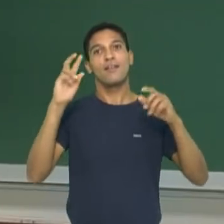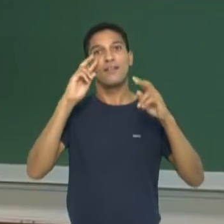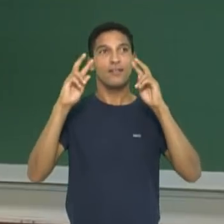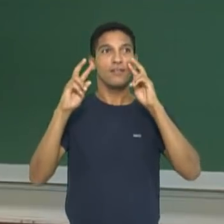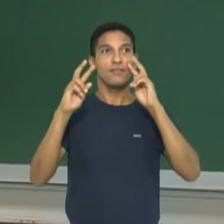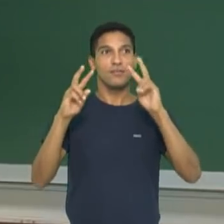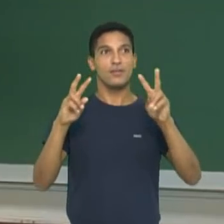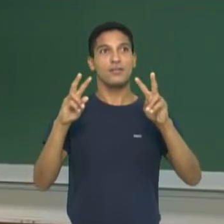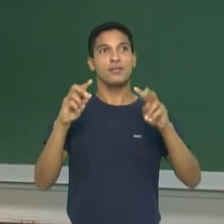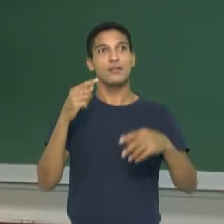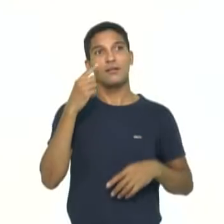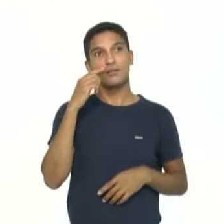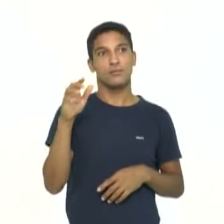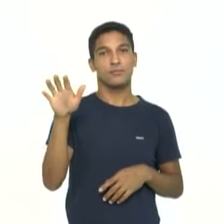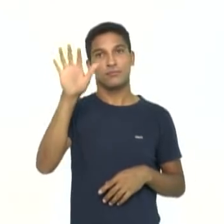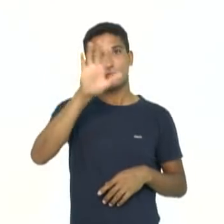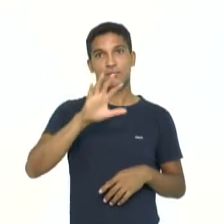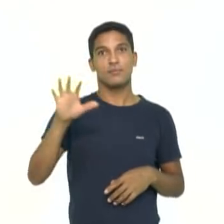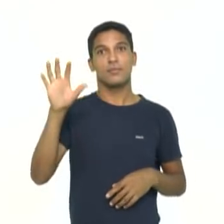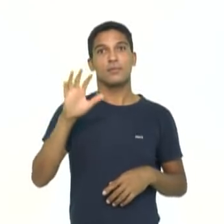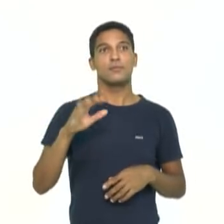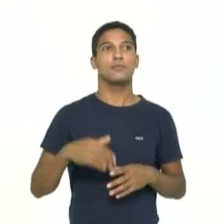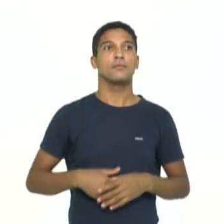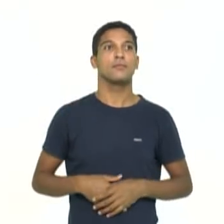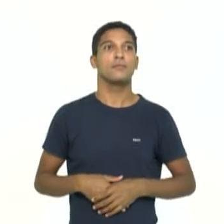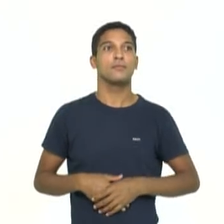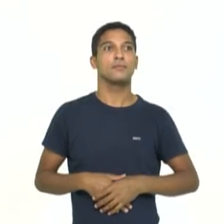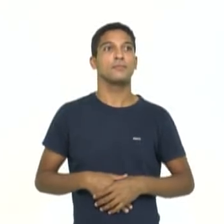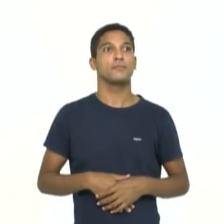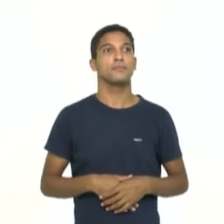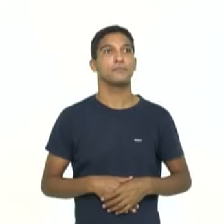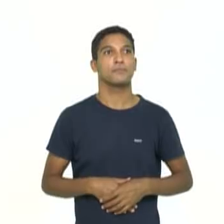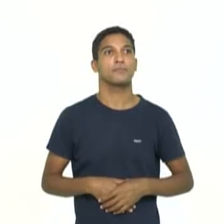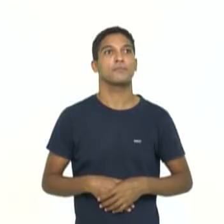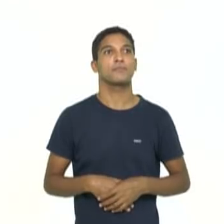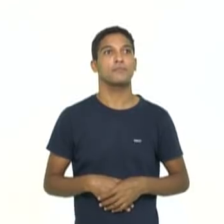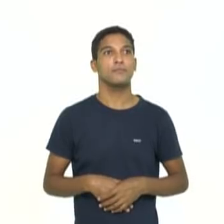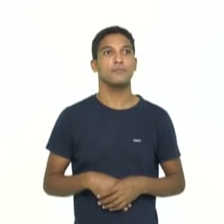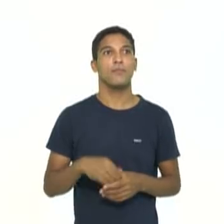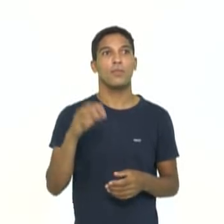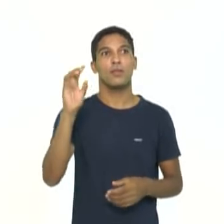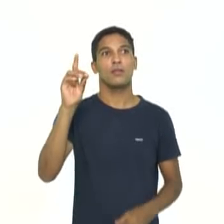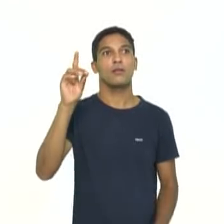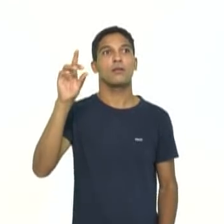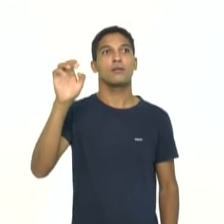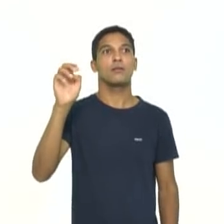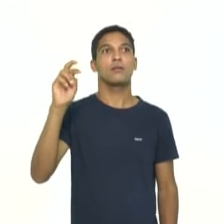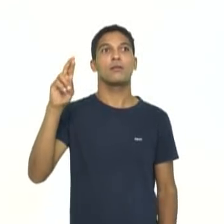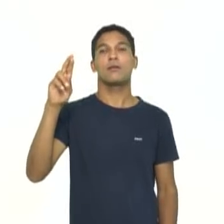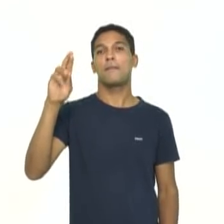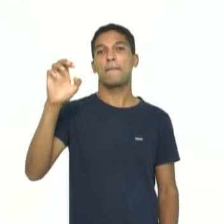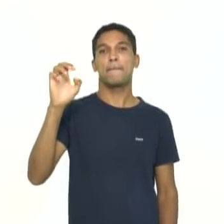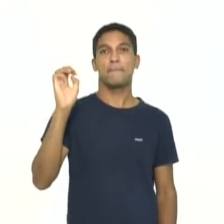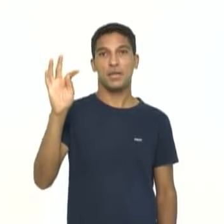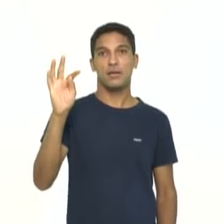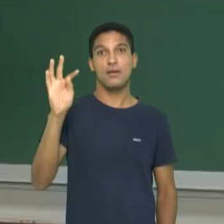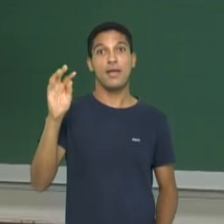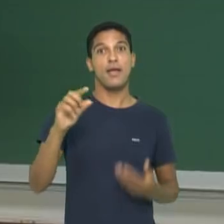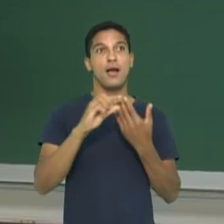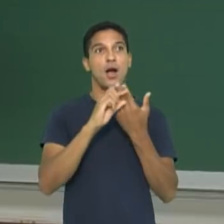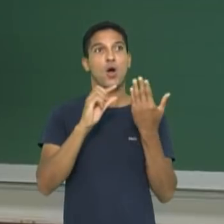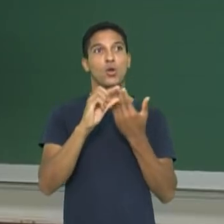amigo, não é verdade? Olha que imagem bacana, ele também pintou um tropeiro, só que olha, quem era